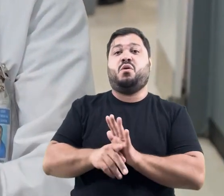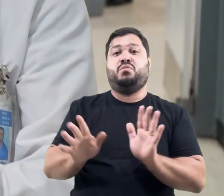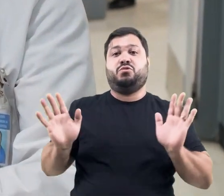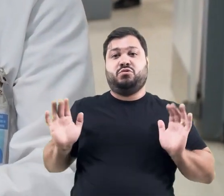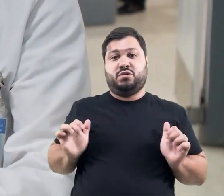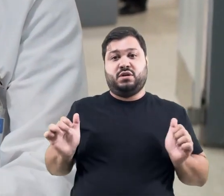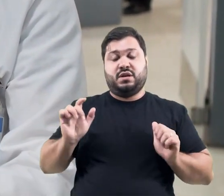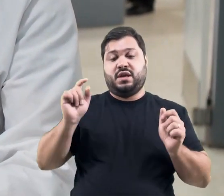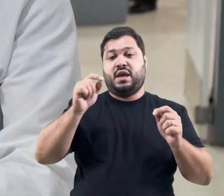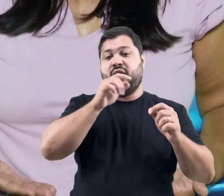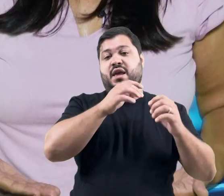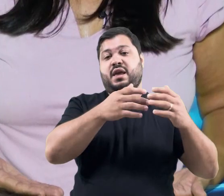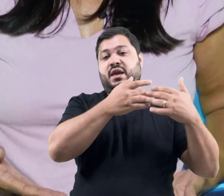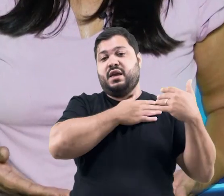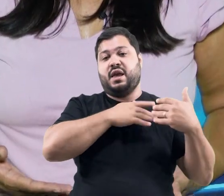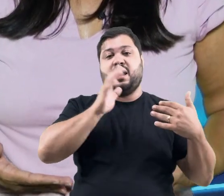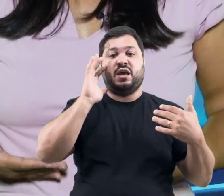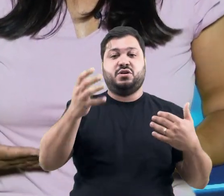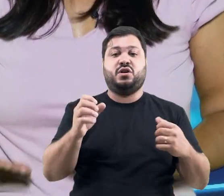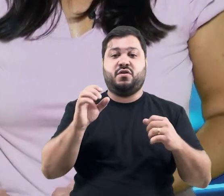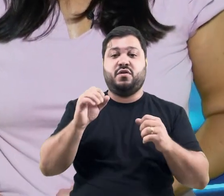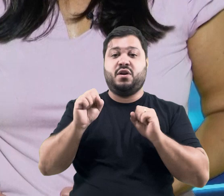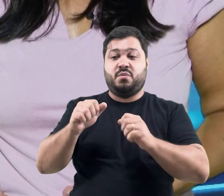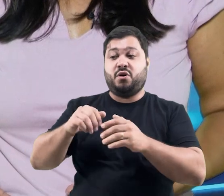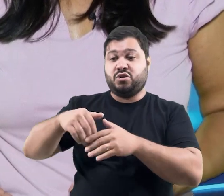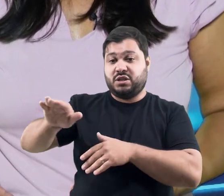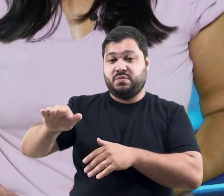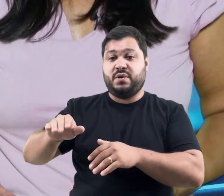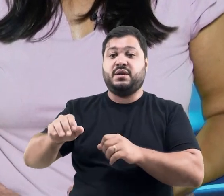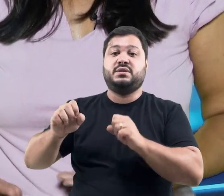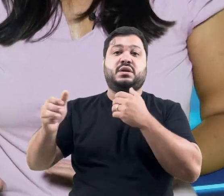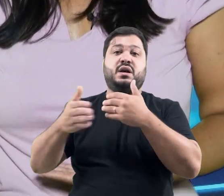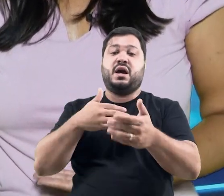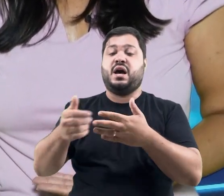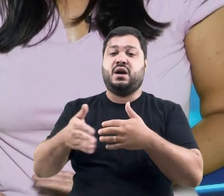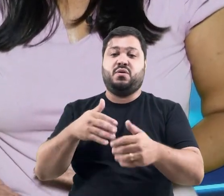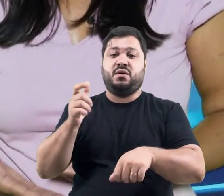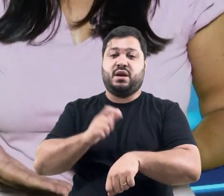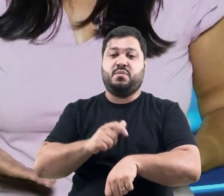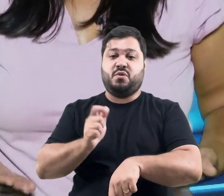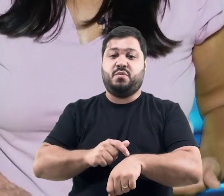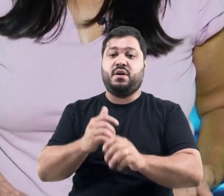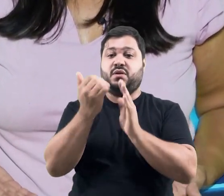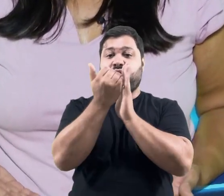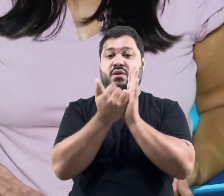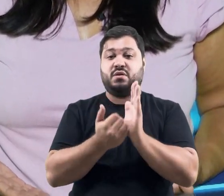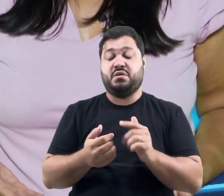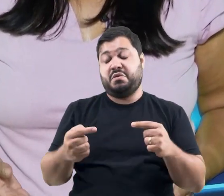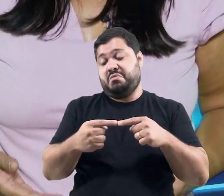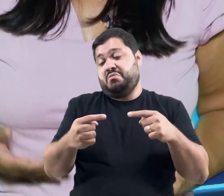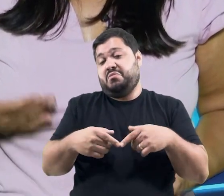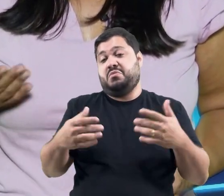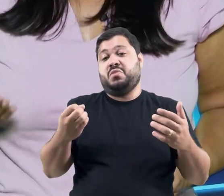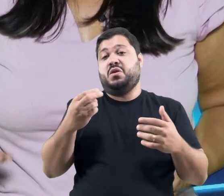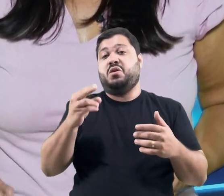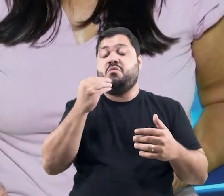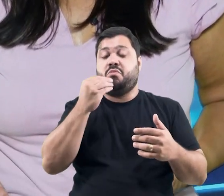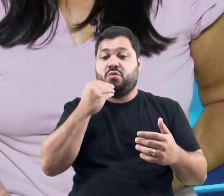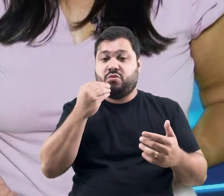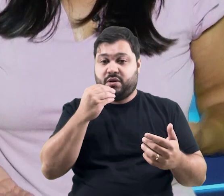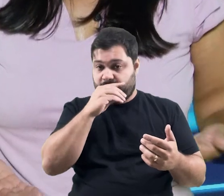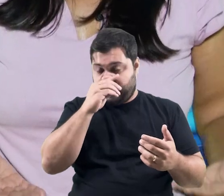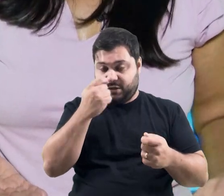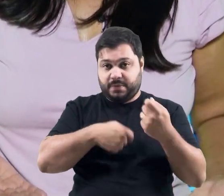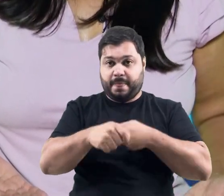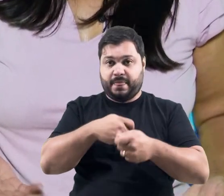são discricionários, fazendo com que a dispensa possa ser levada a efeito a qualquer tempo, por critérios de